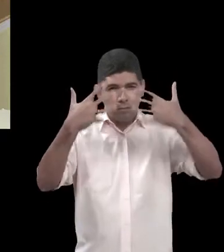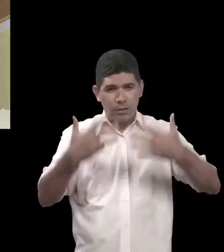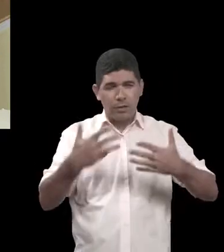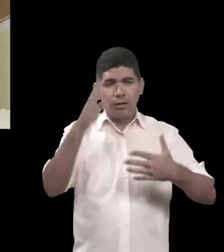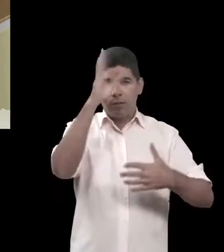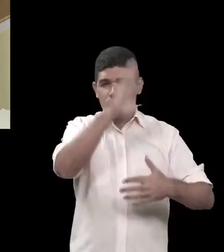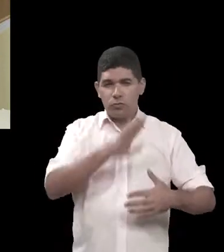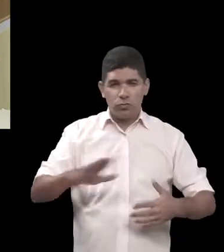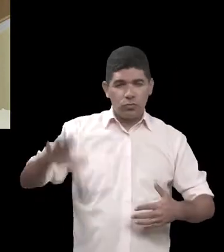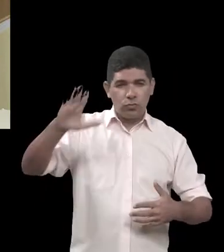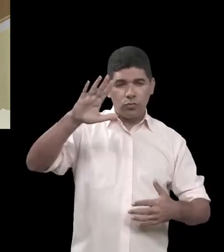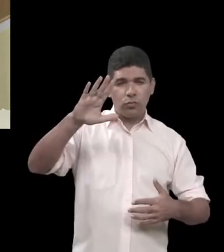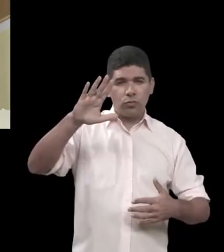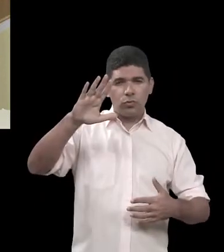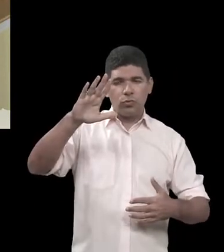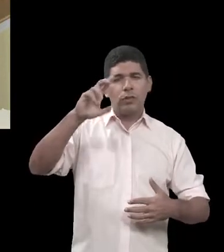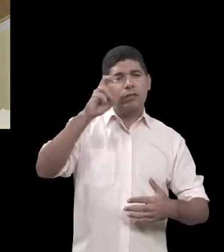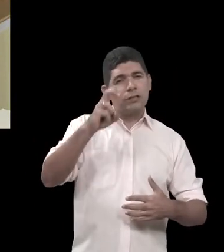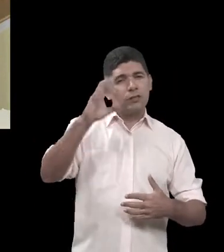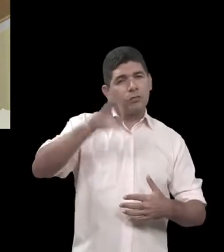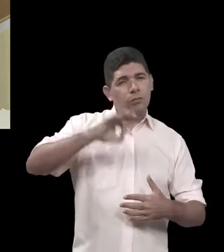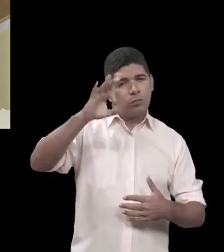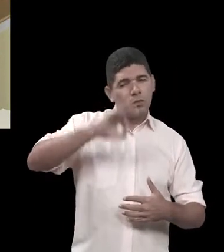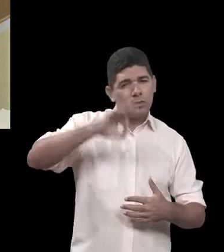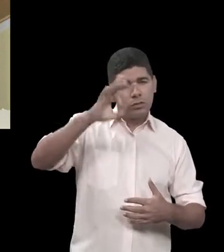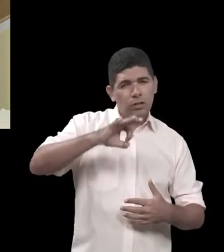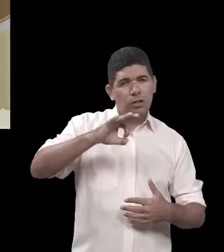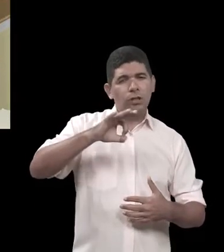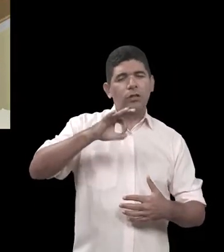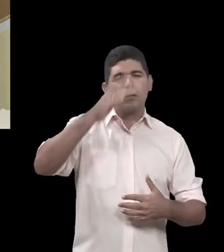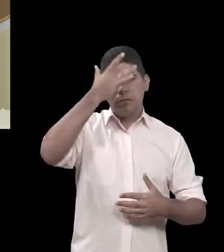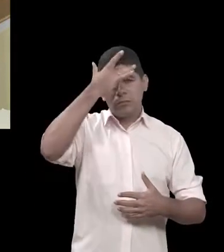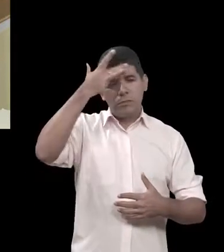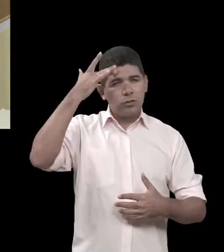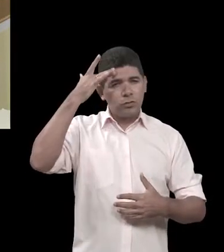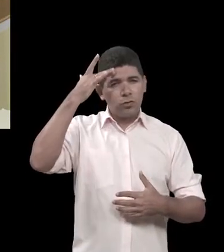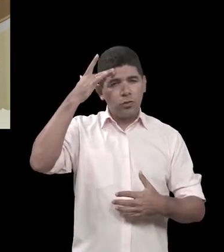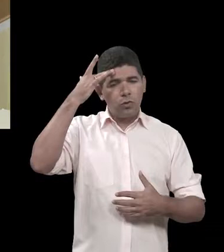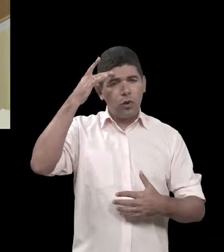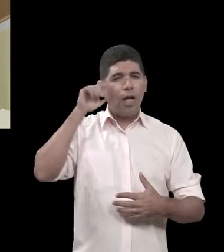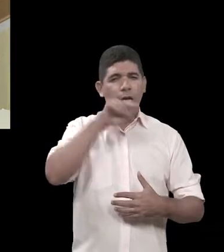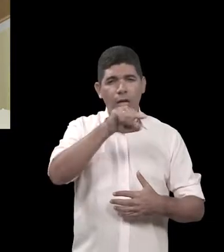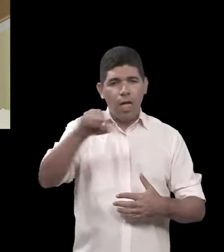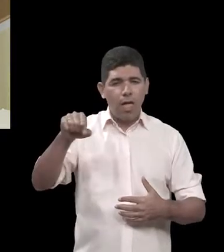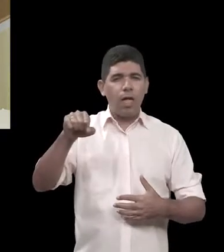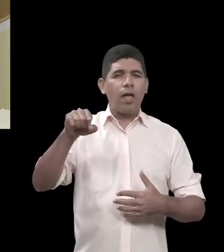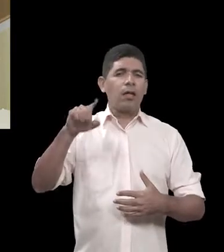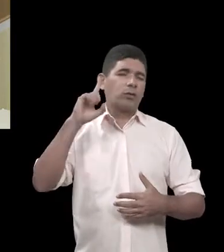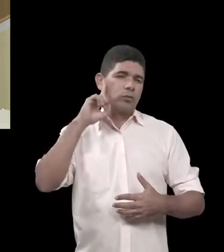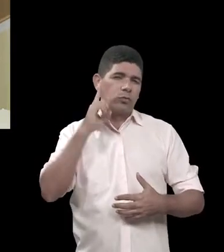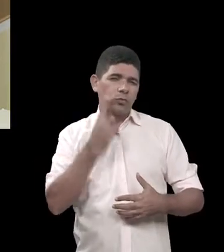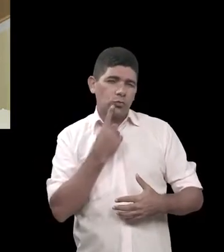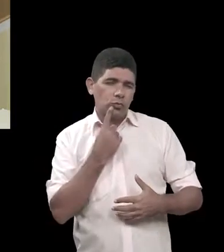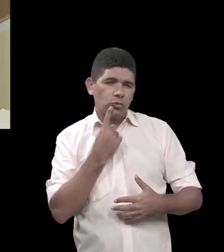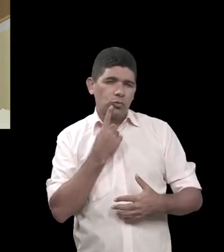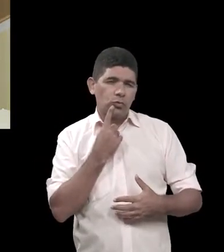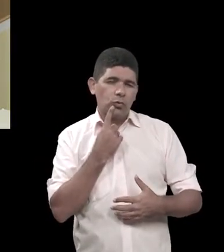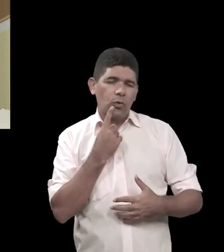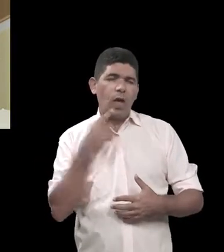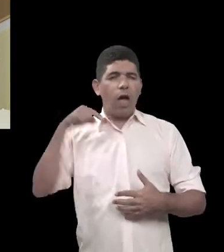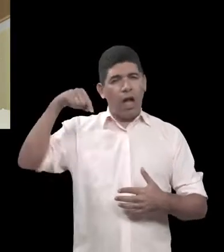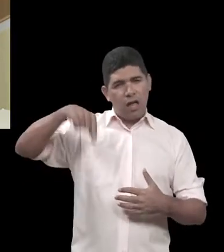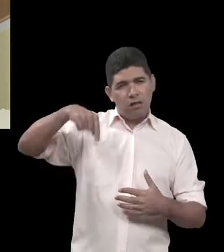de 5% de pessoas que apresentam deficiência auditiva. Então, aqui em Natal,